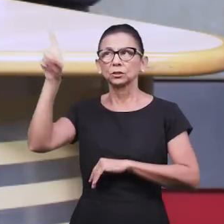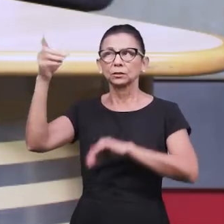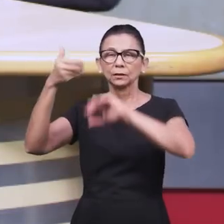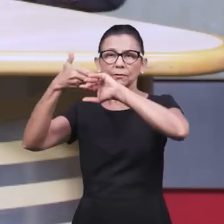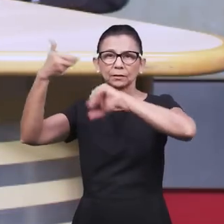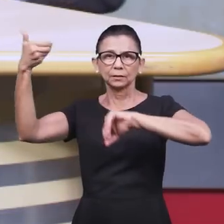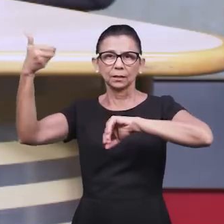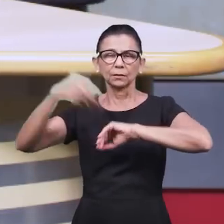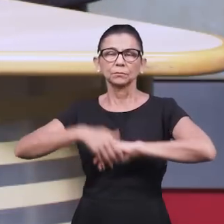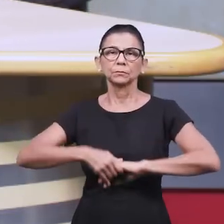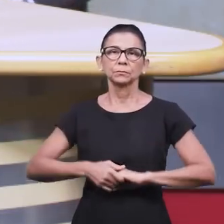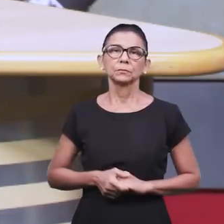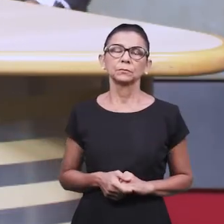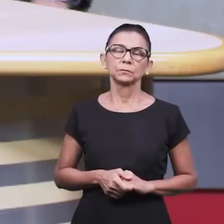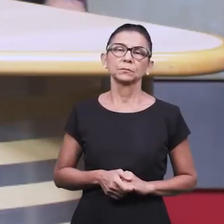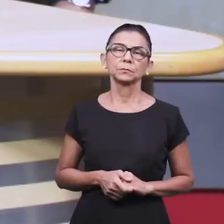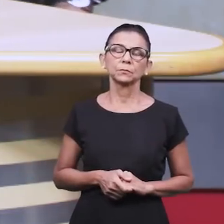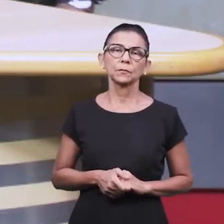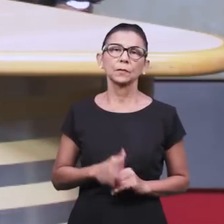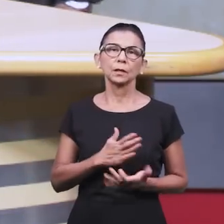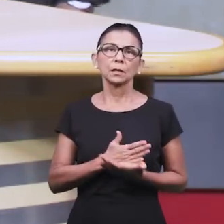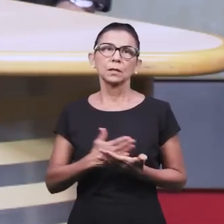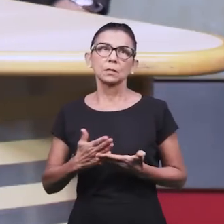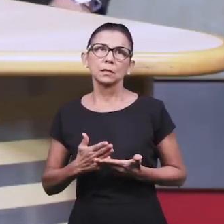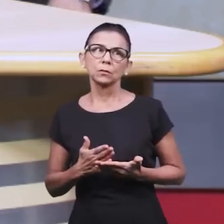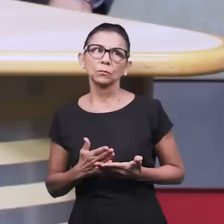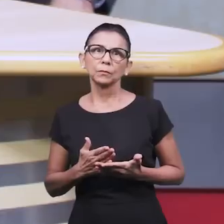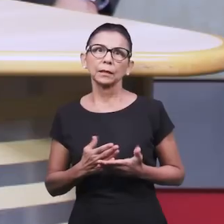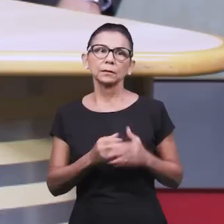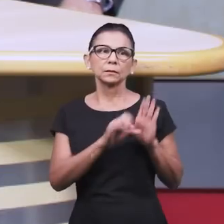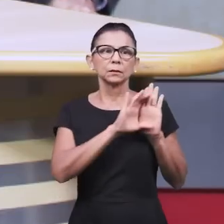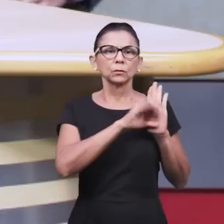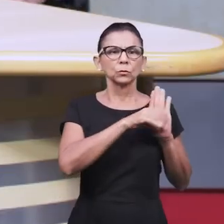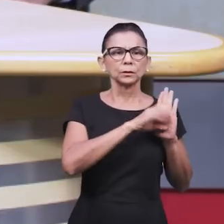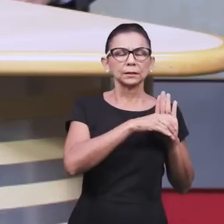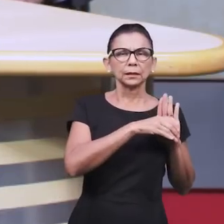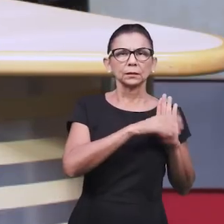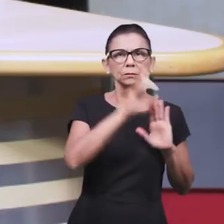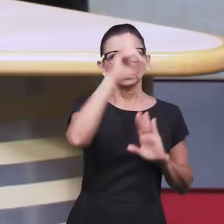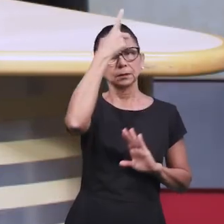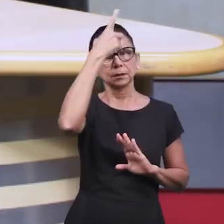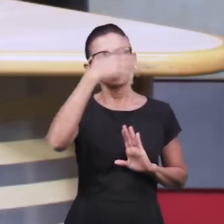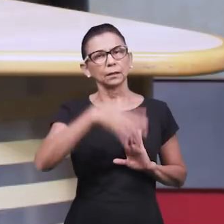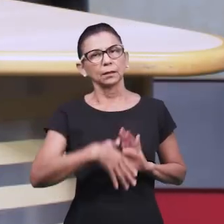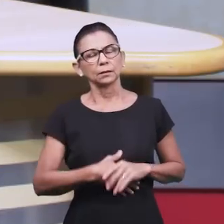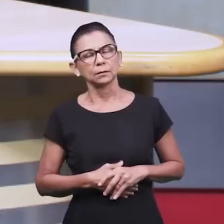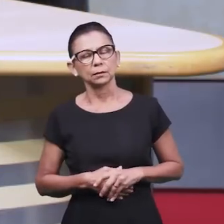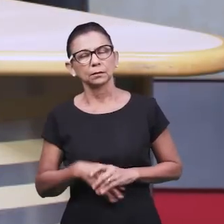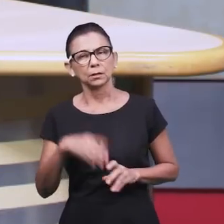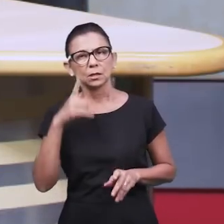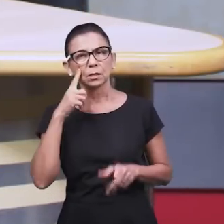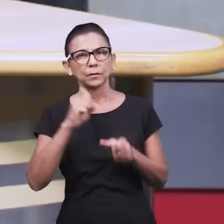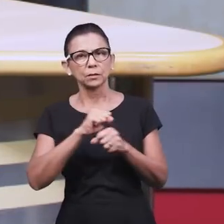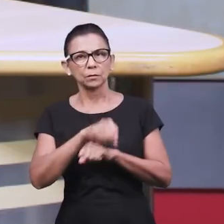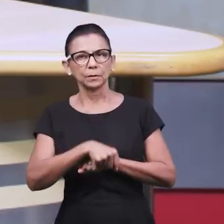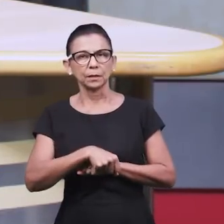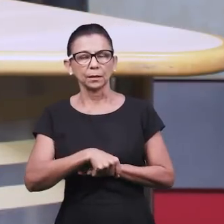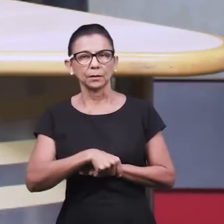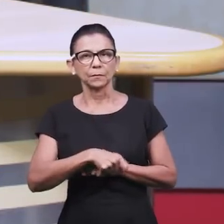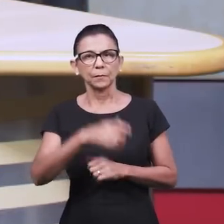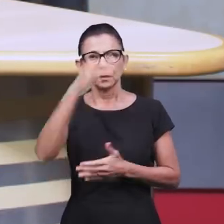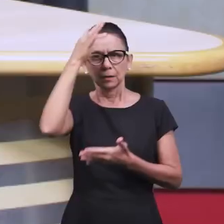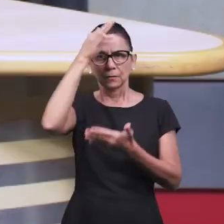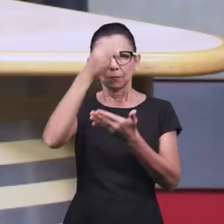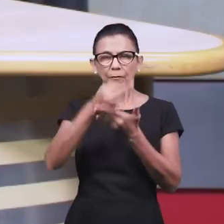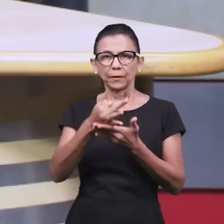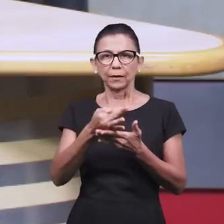Deus. Então você começa a criar conceitos. É aquilo que a gente diz lá no seminário. A fé na